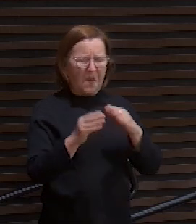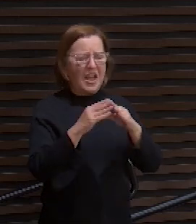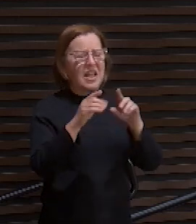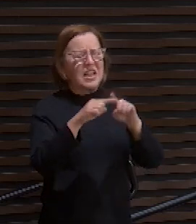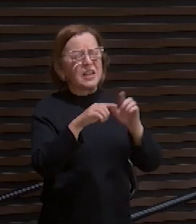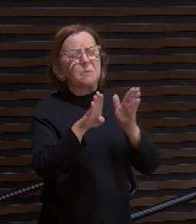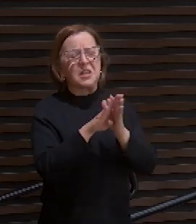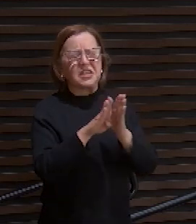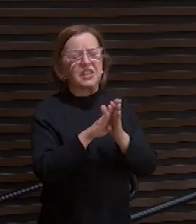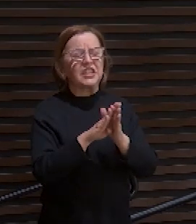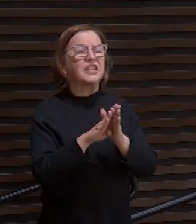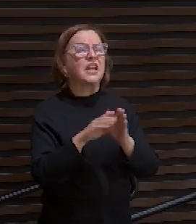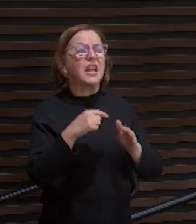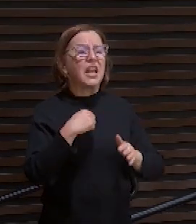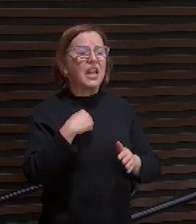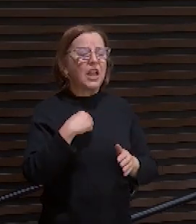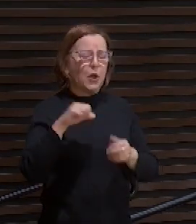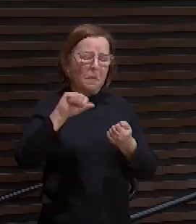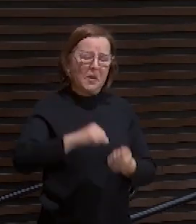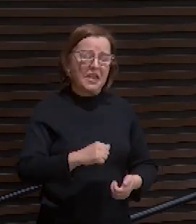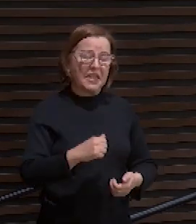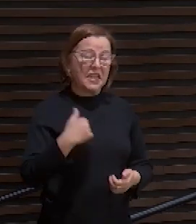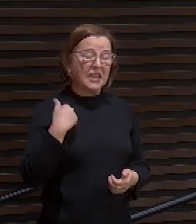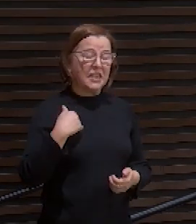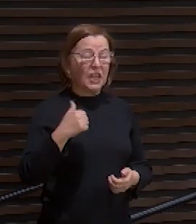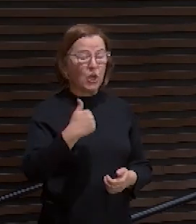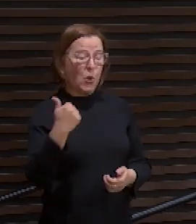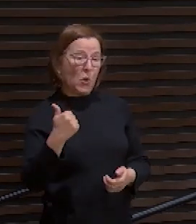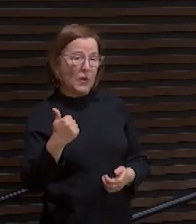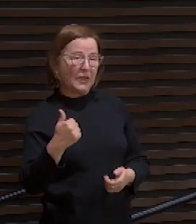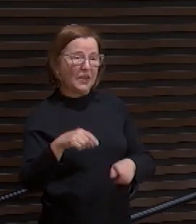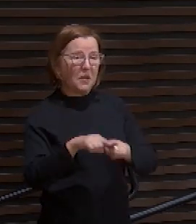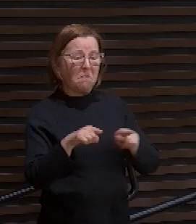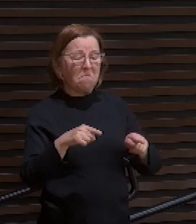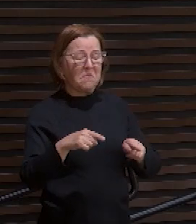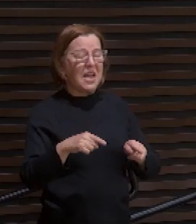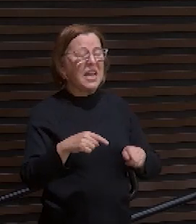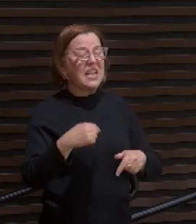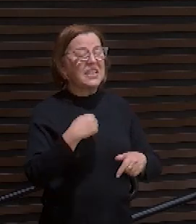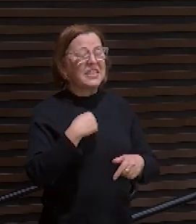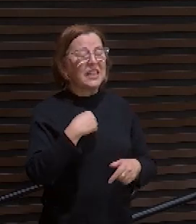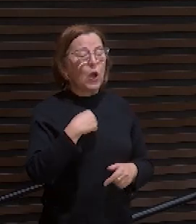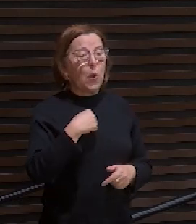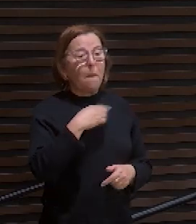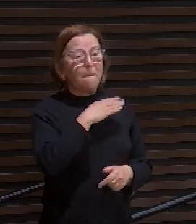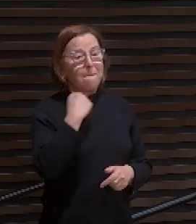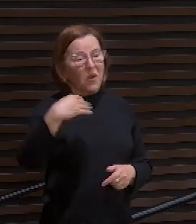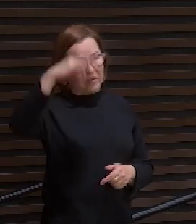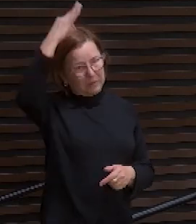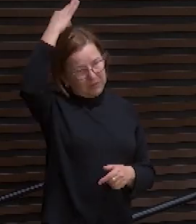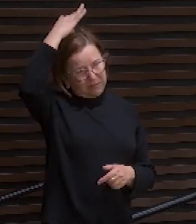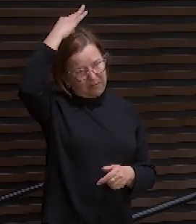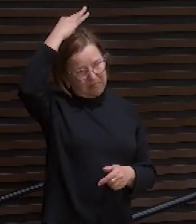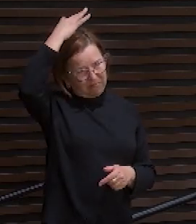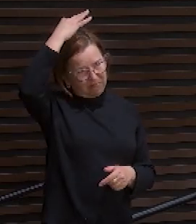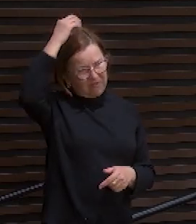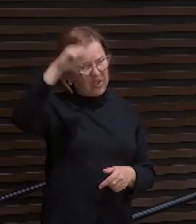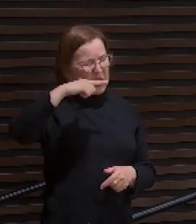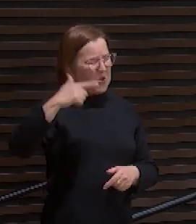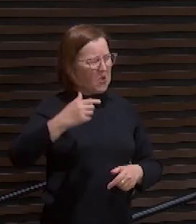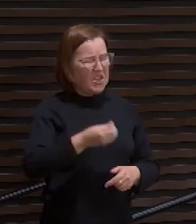fui batizado com 11 anos de idade, mas eu era morto espiritualmente. Eu não tinha